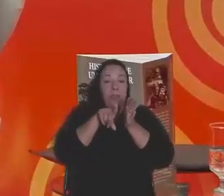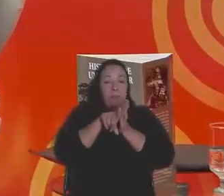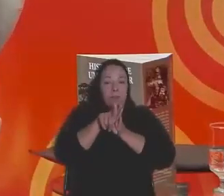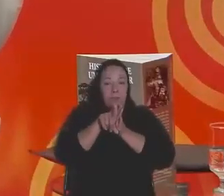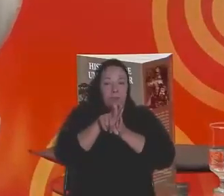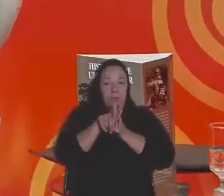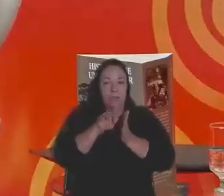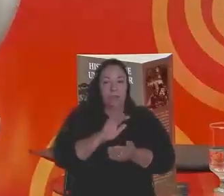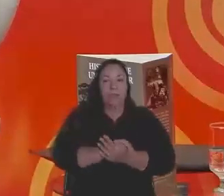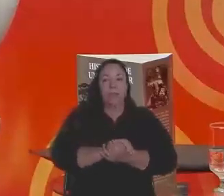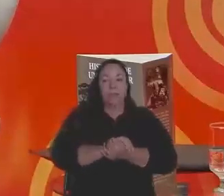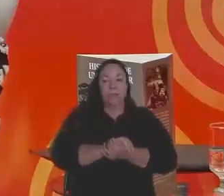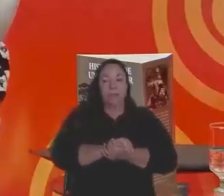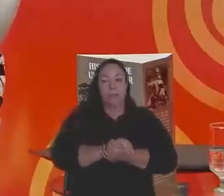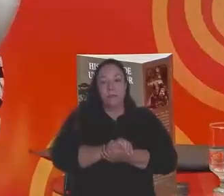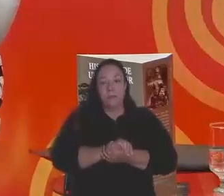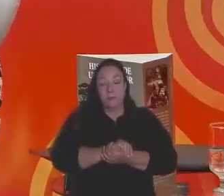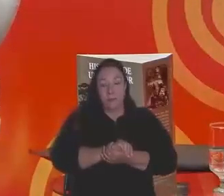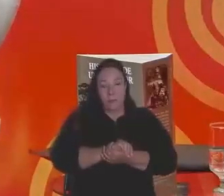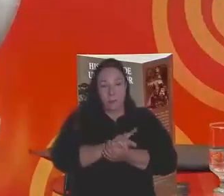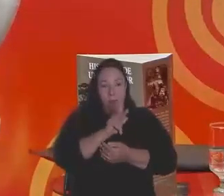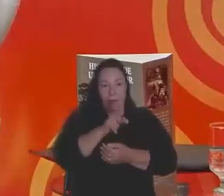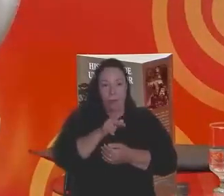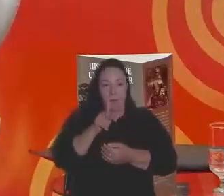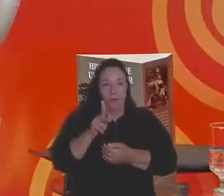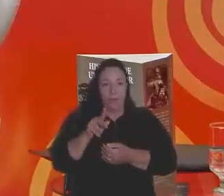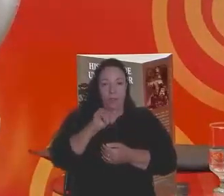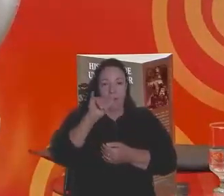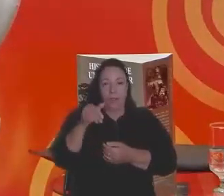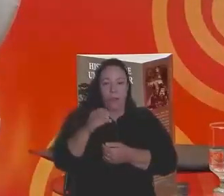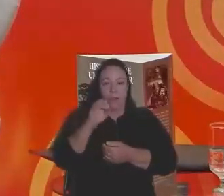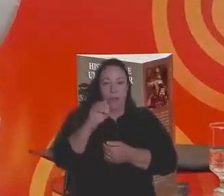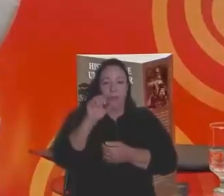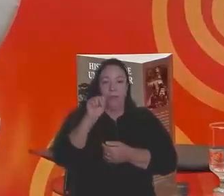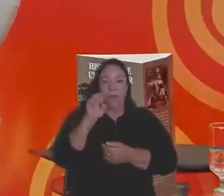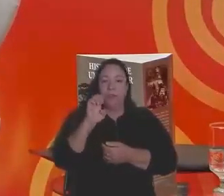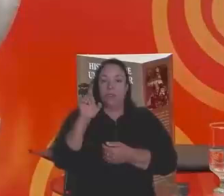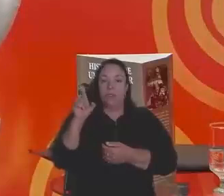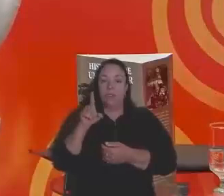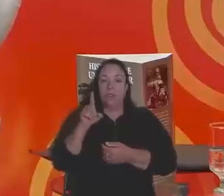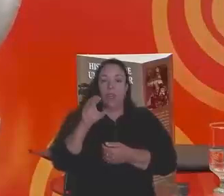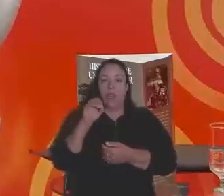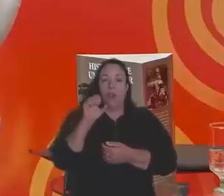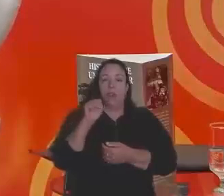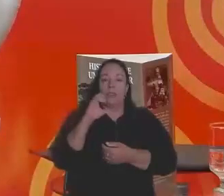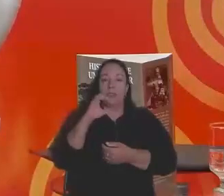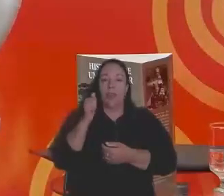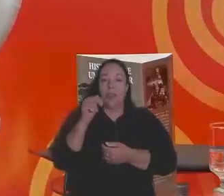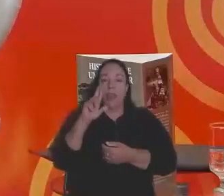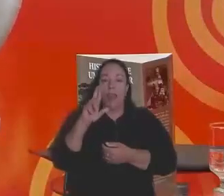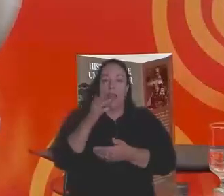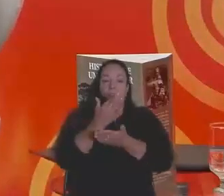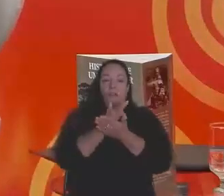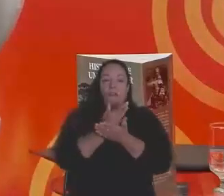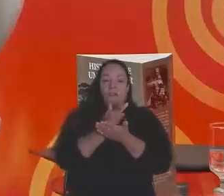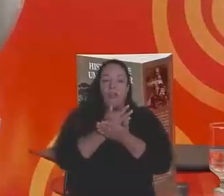aguardem. Professor José Oscar, o FLI Araxá esse ano